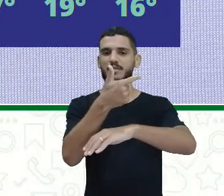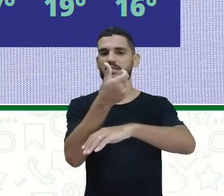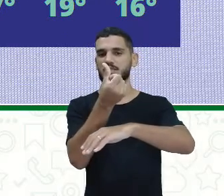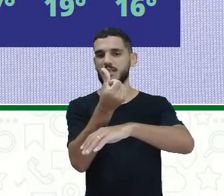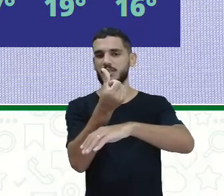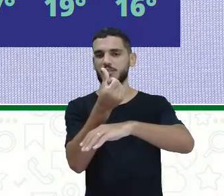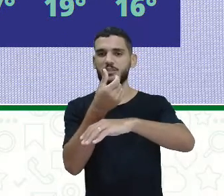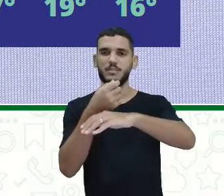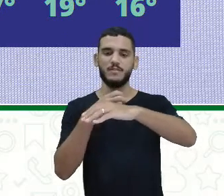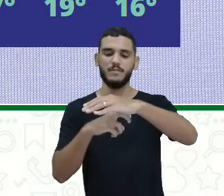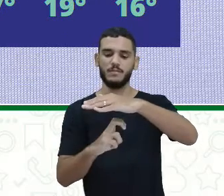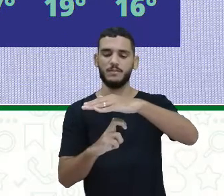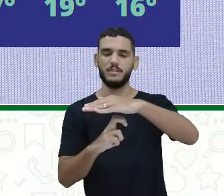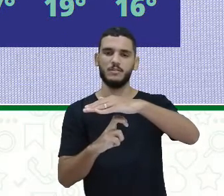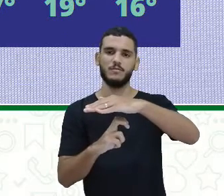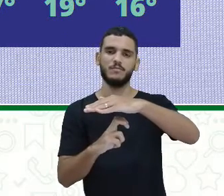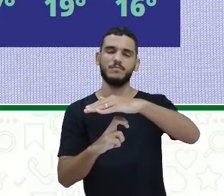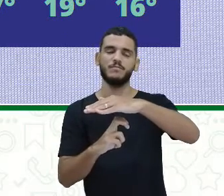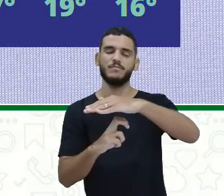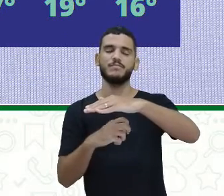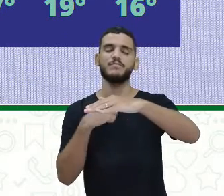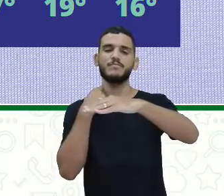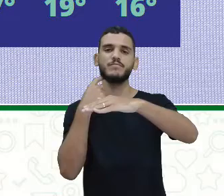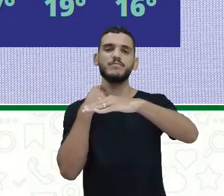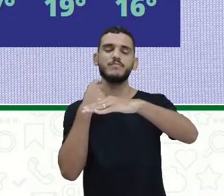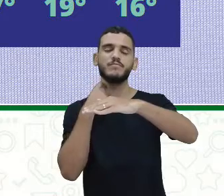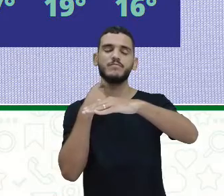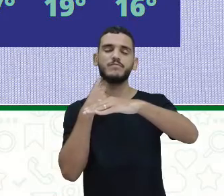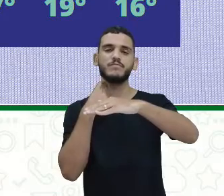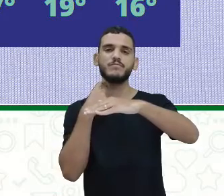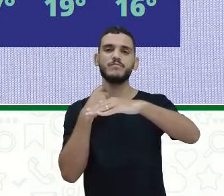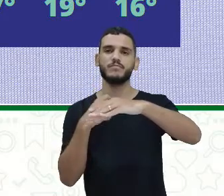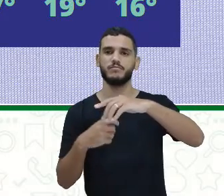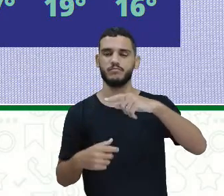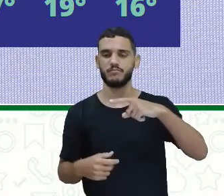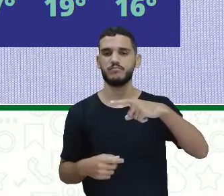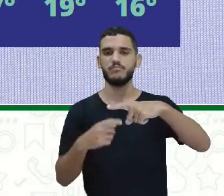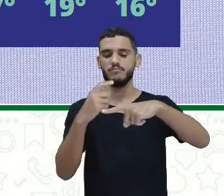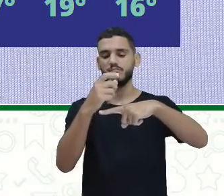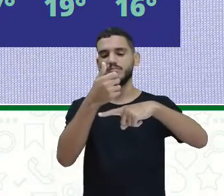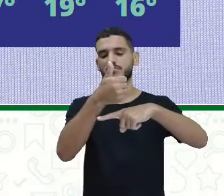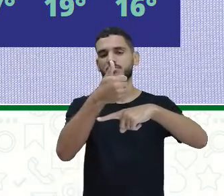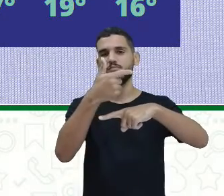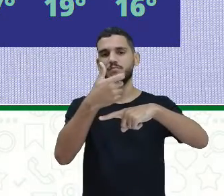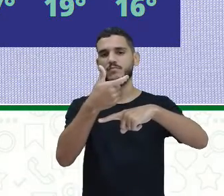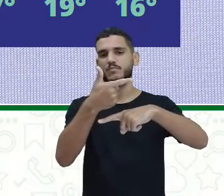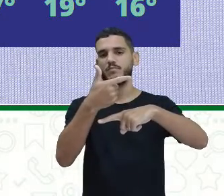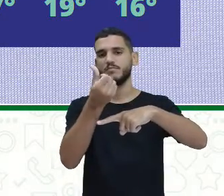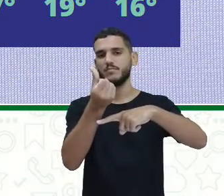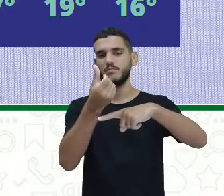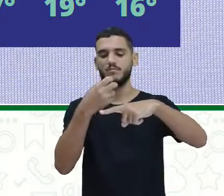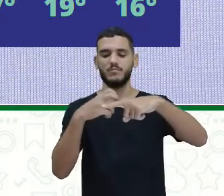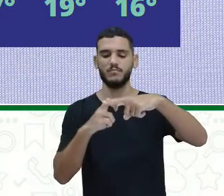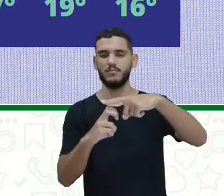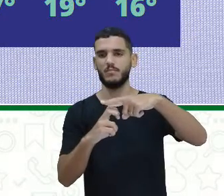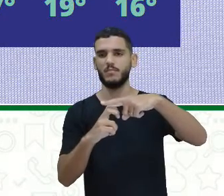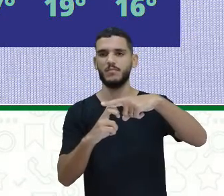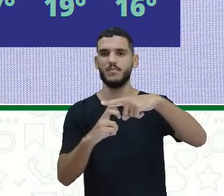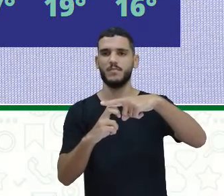Então, 126 dividido por 5, quanto vai dar isso? Vamos